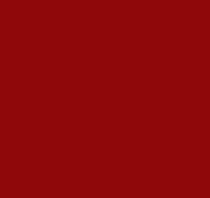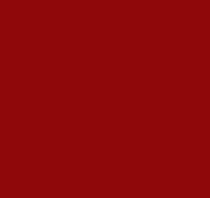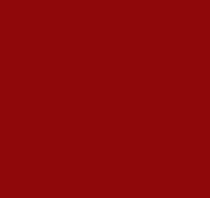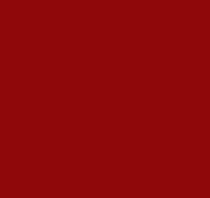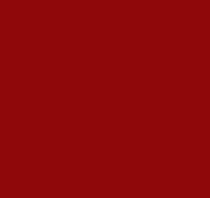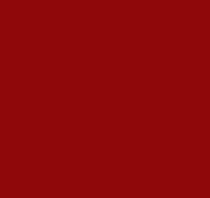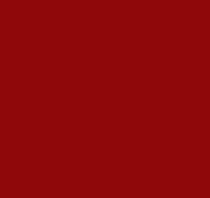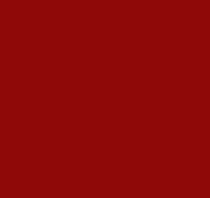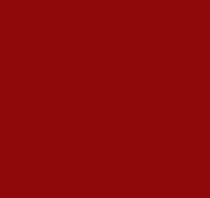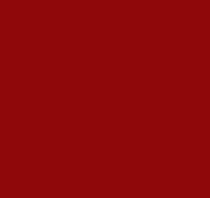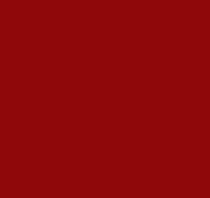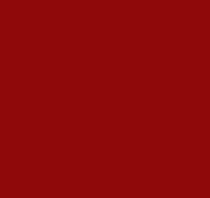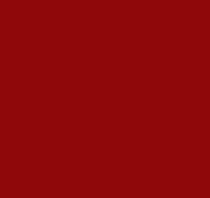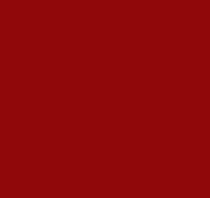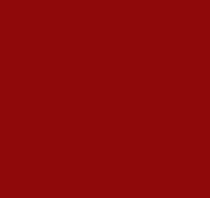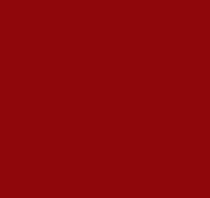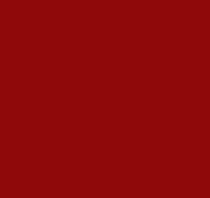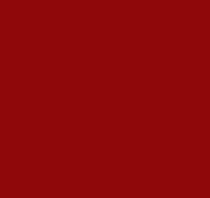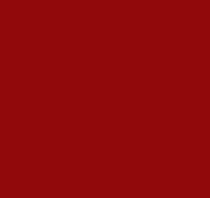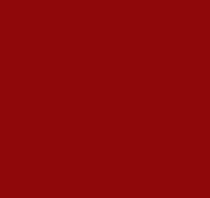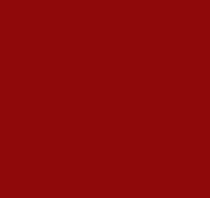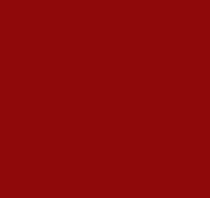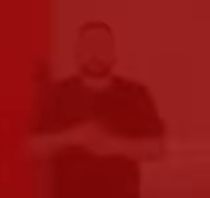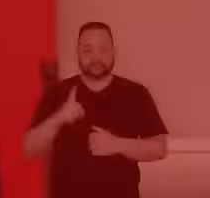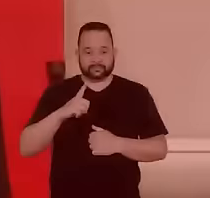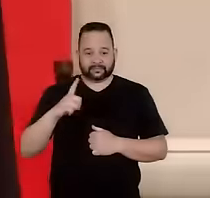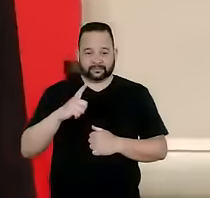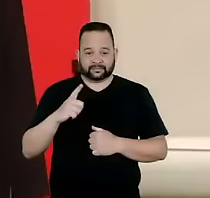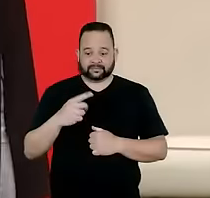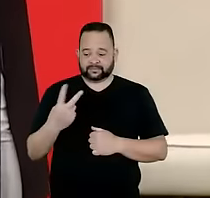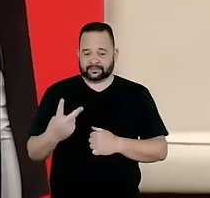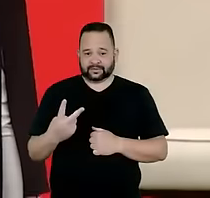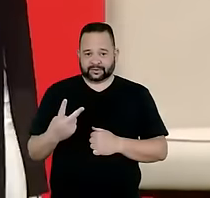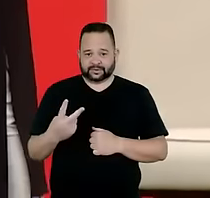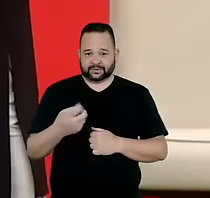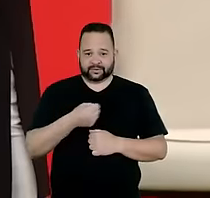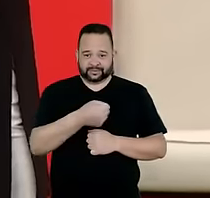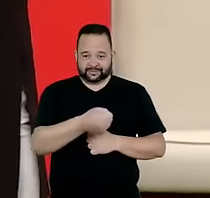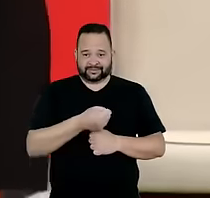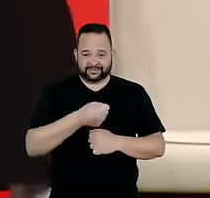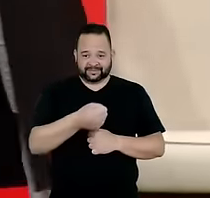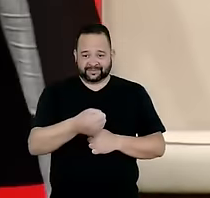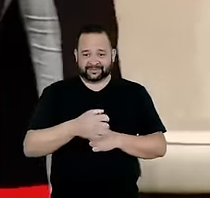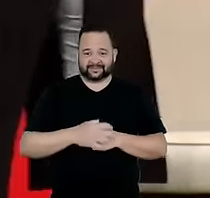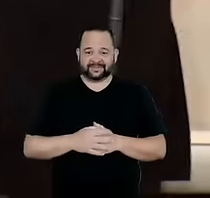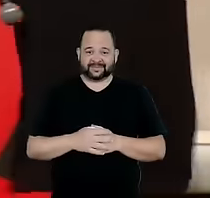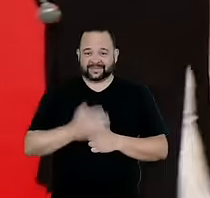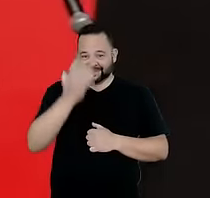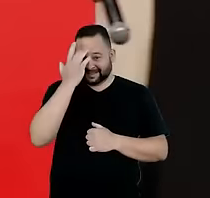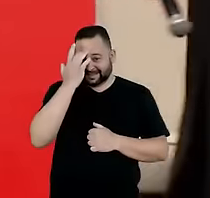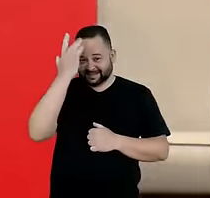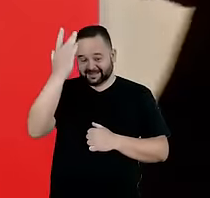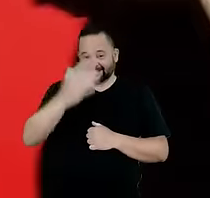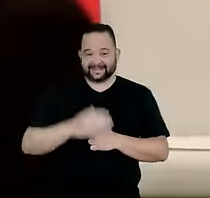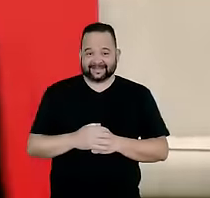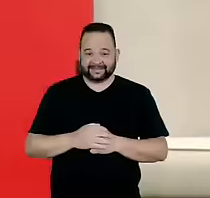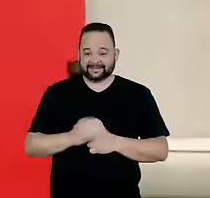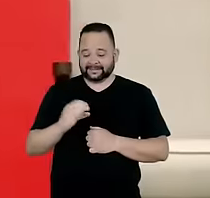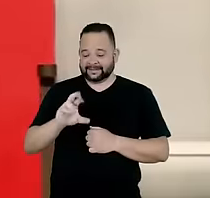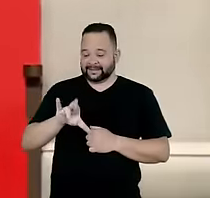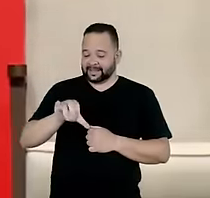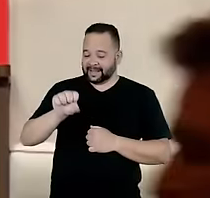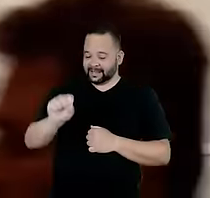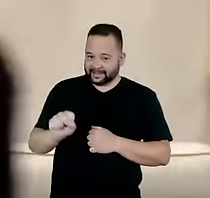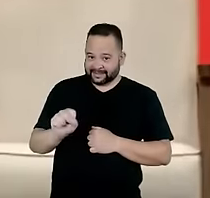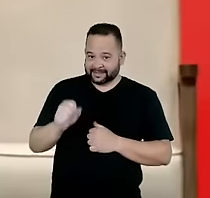Esse é o meu esse é o meu temos dois microfones Temos vários microfones Obrigado BR fica mais fácil Obrigado Ô Cris obrigado pela apresentação Senor só